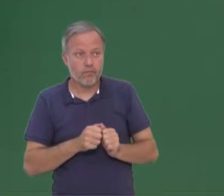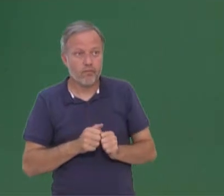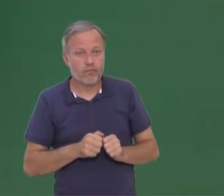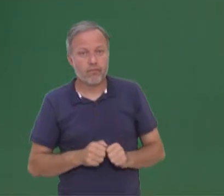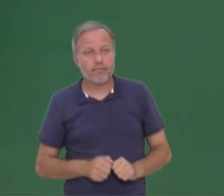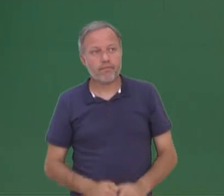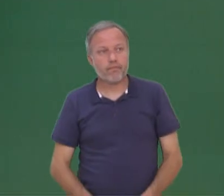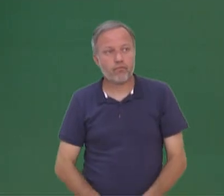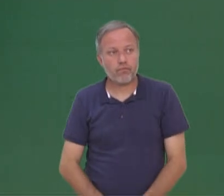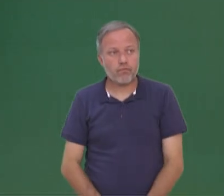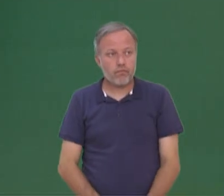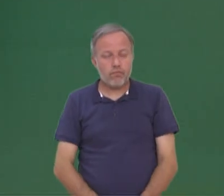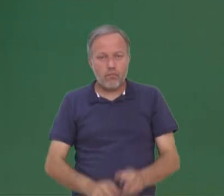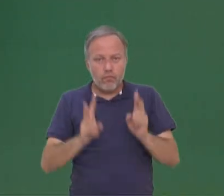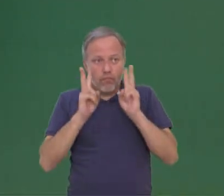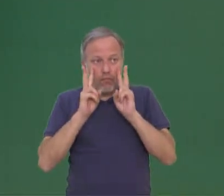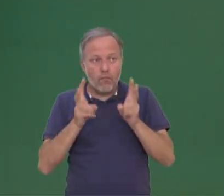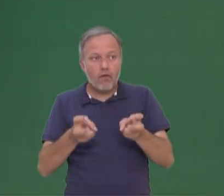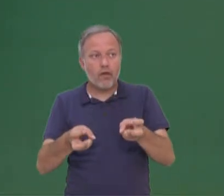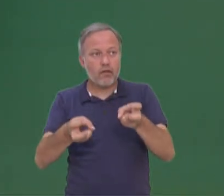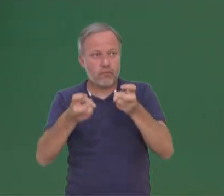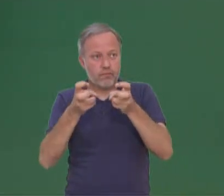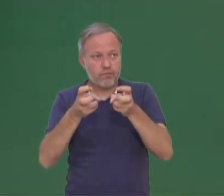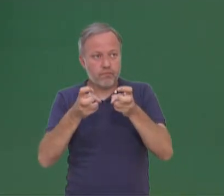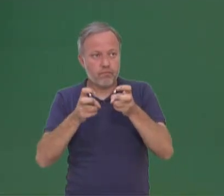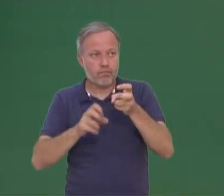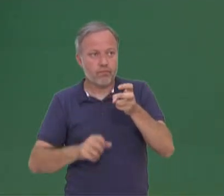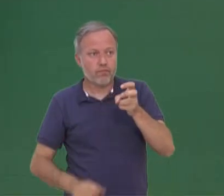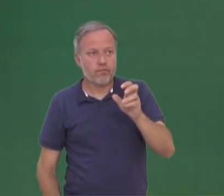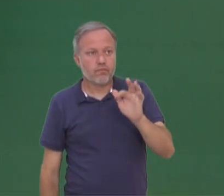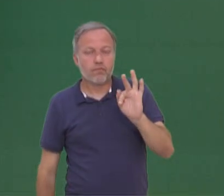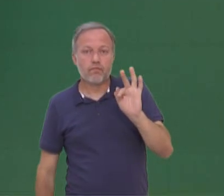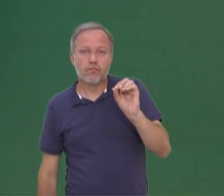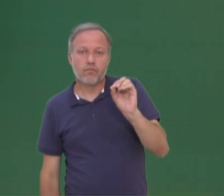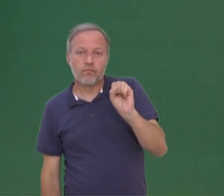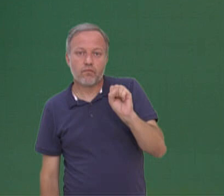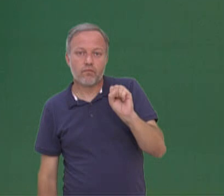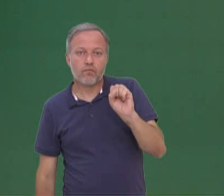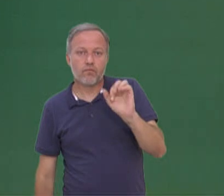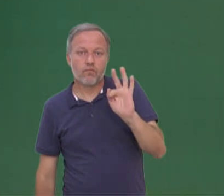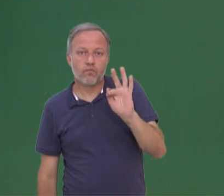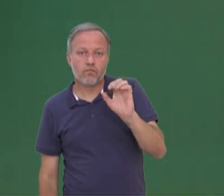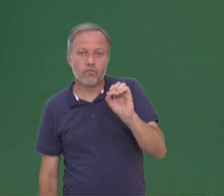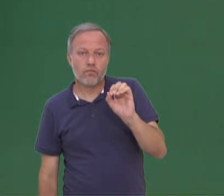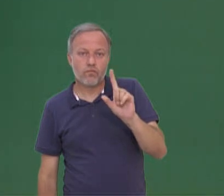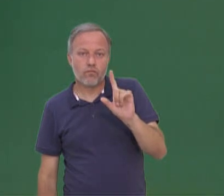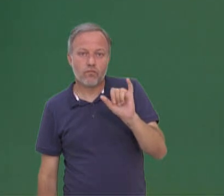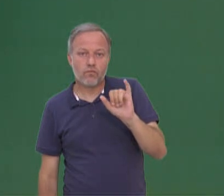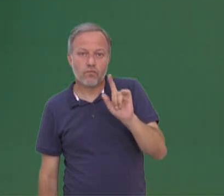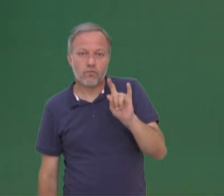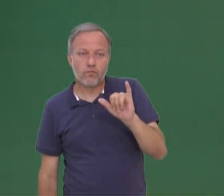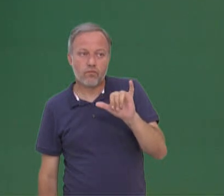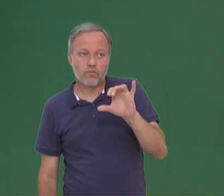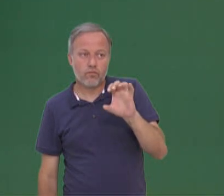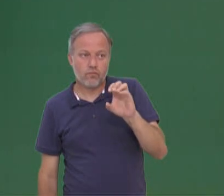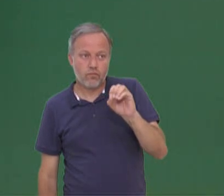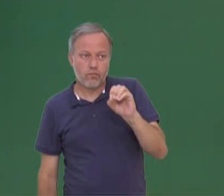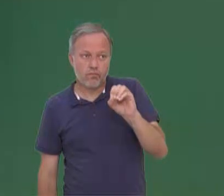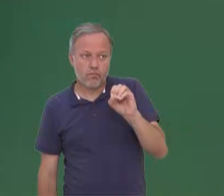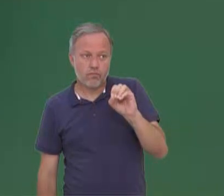lá. O que eles observaram? Fosfolipídios, quando eles são colocados em água, eles viram a